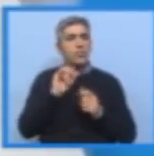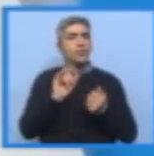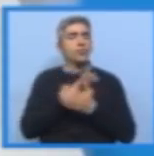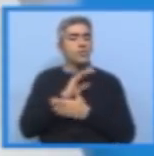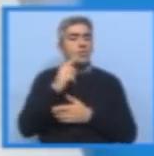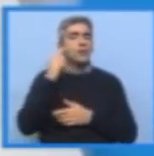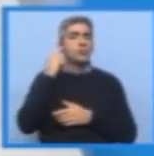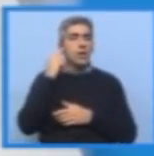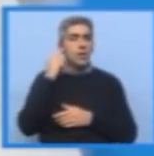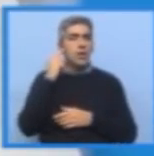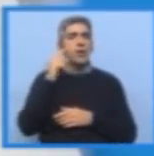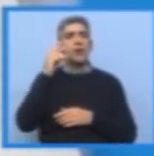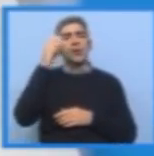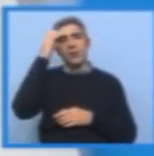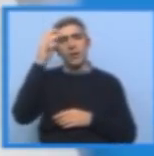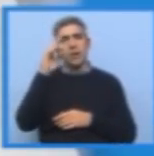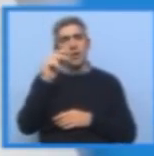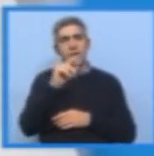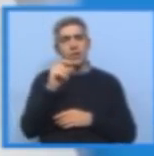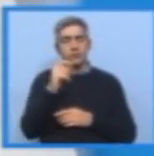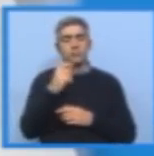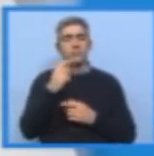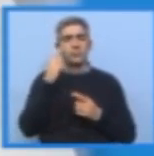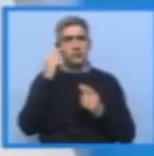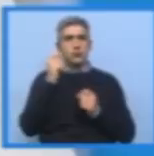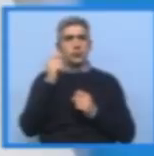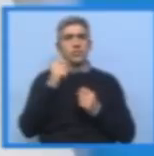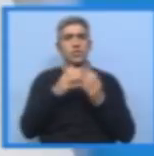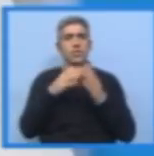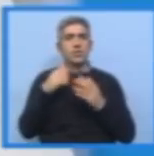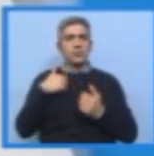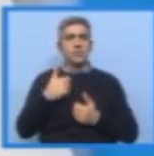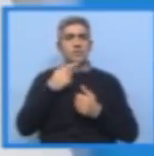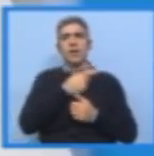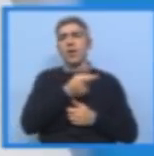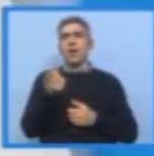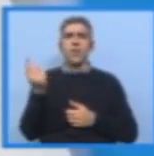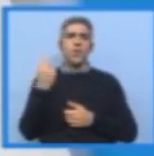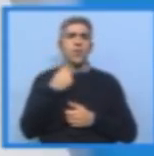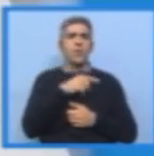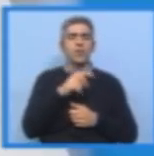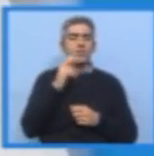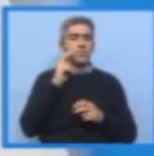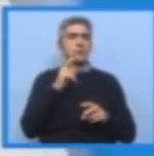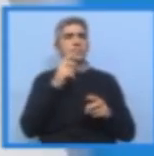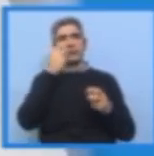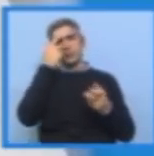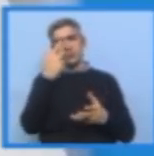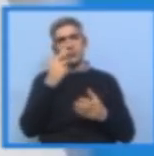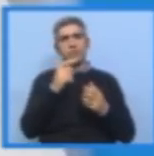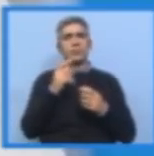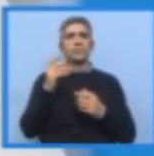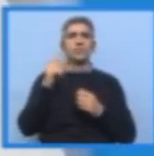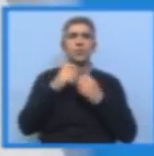o rei Herodes ficou perturbado e com ele toda a cidade de Jerusalém. Reuniu todos